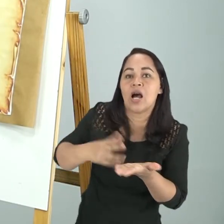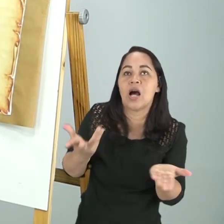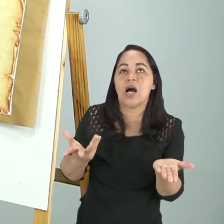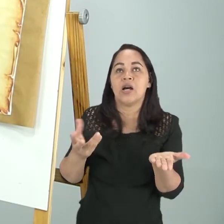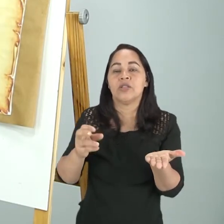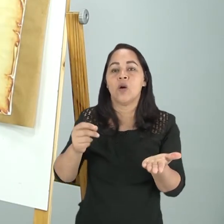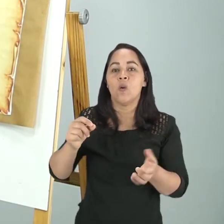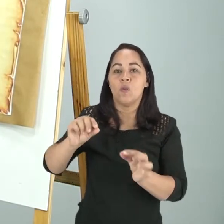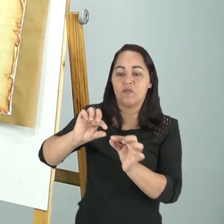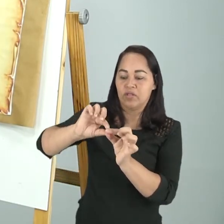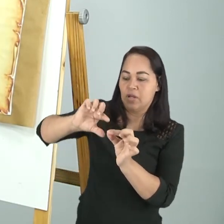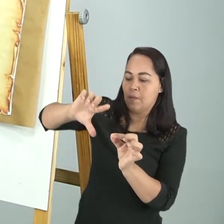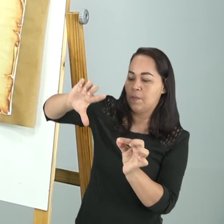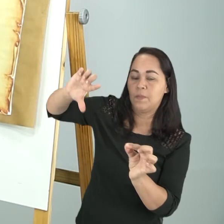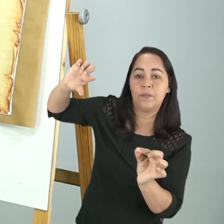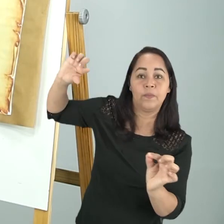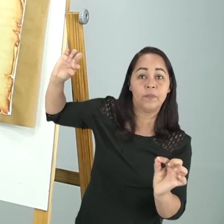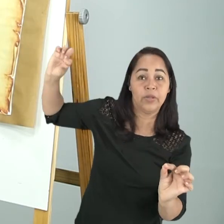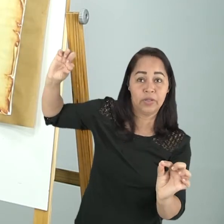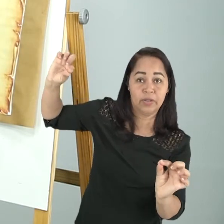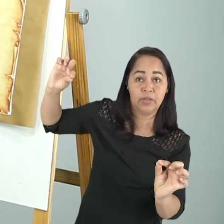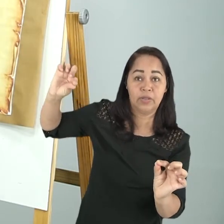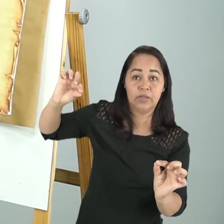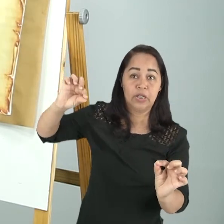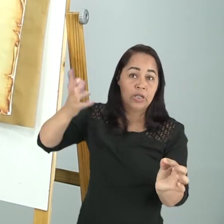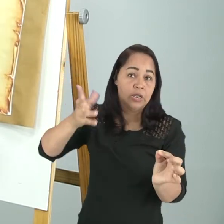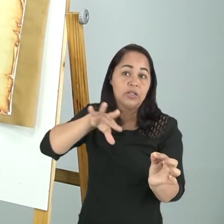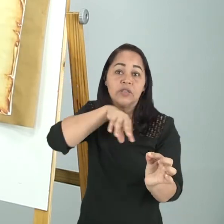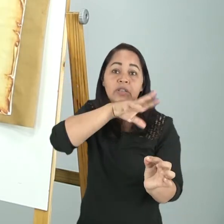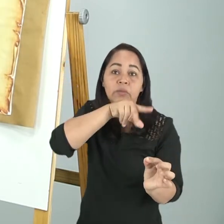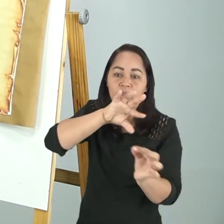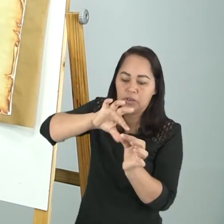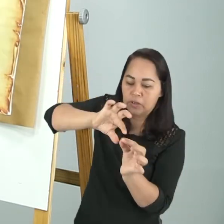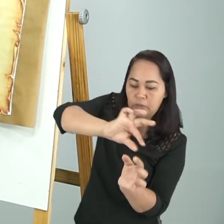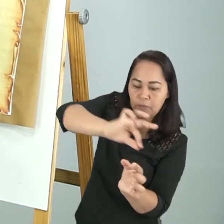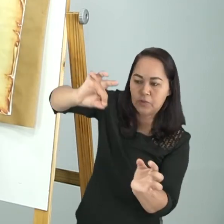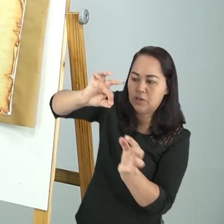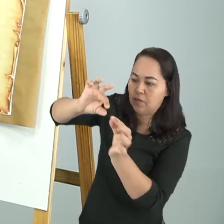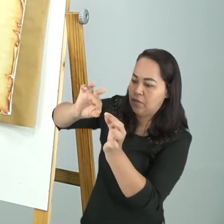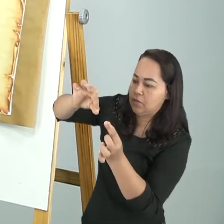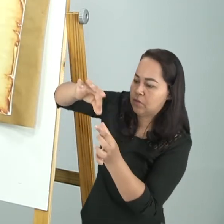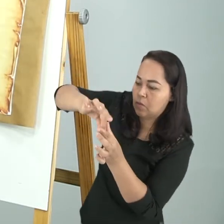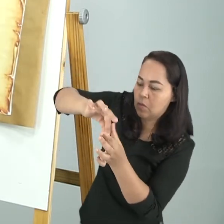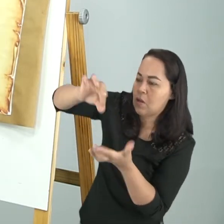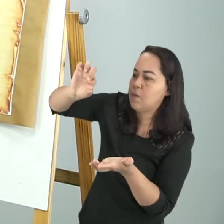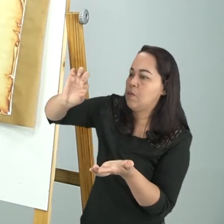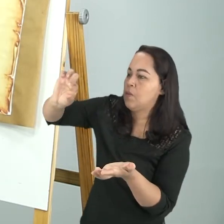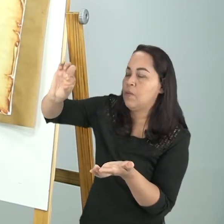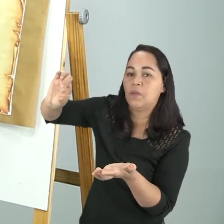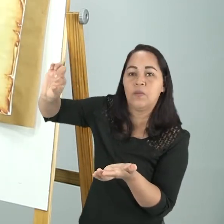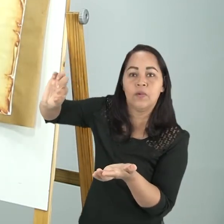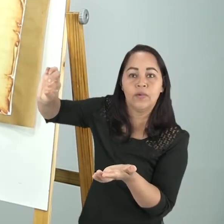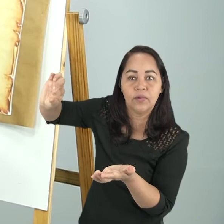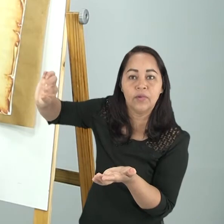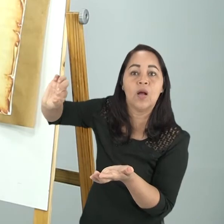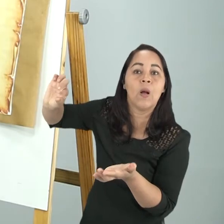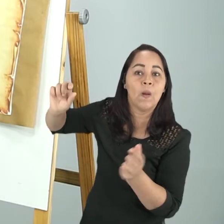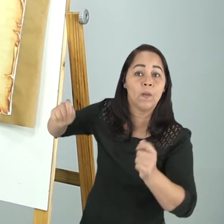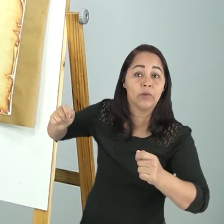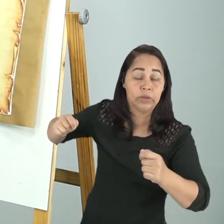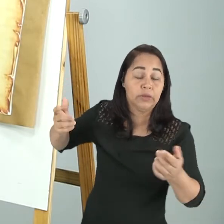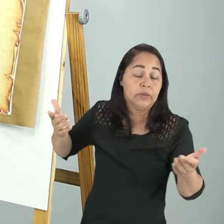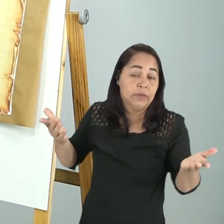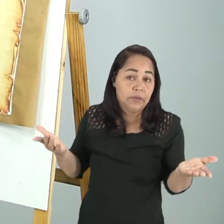com penas, alguns escreviam assim com tintas naturais, não tinham acesso hoje ao que